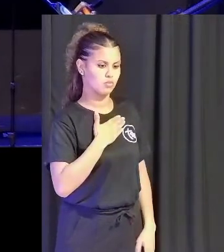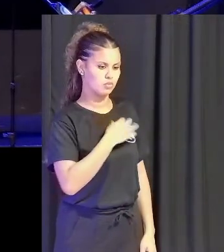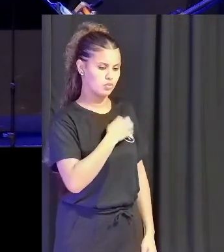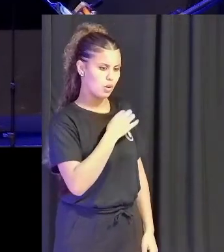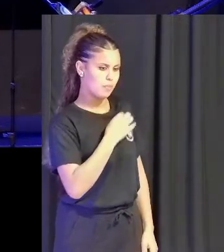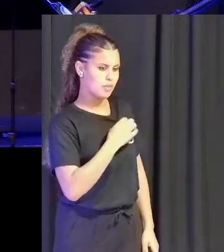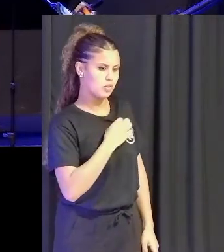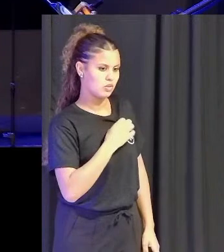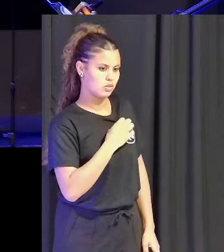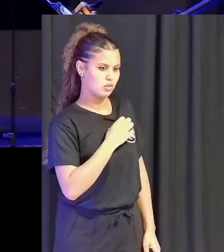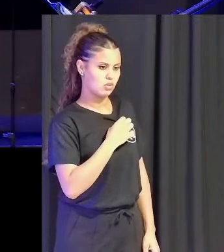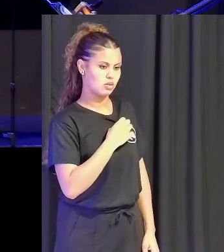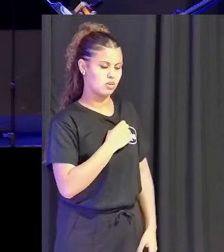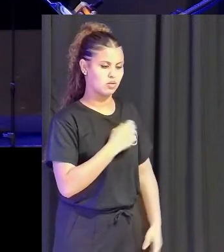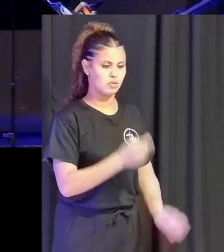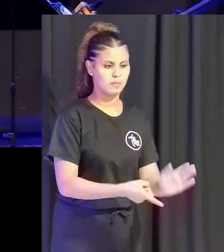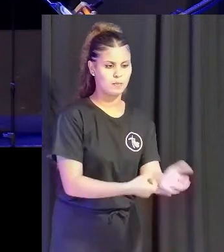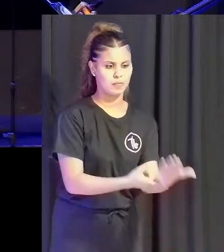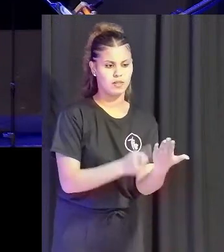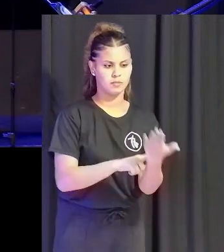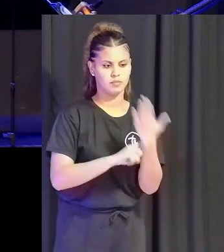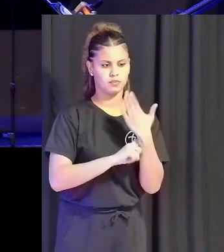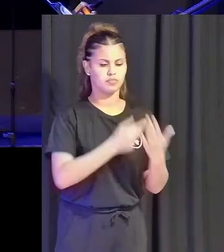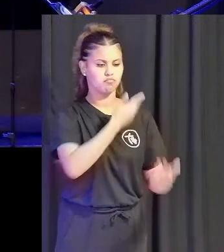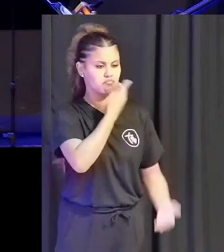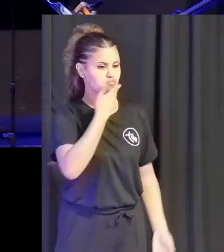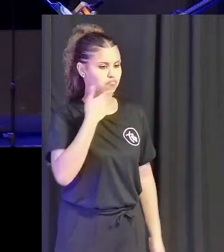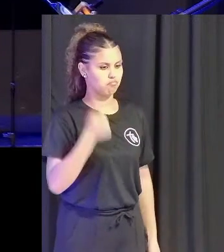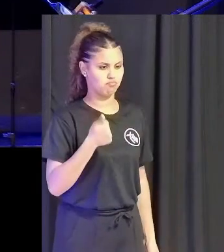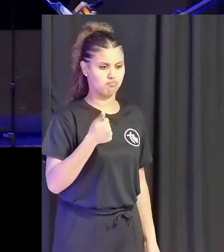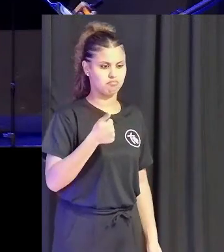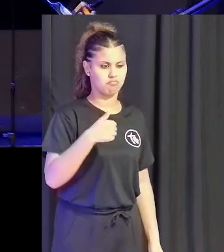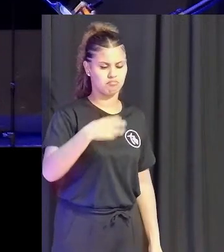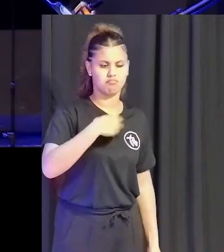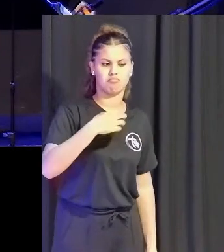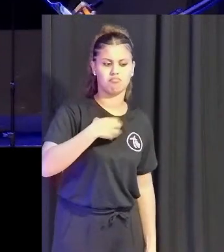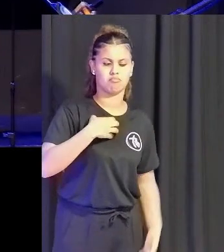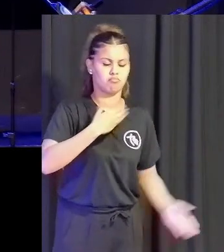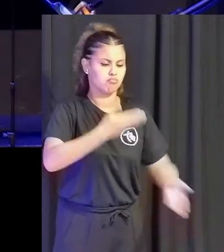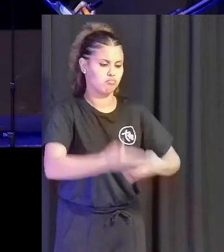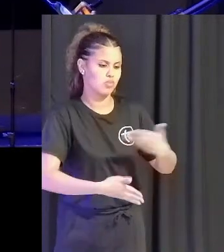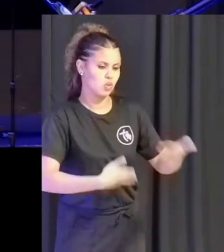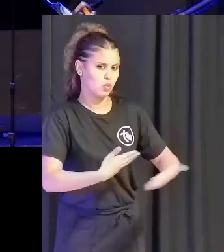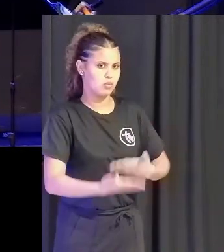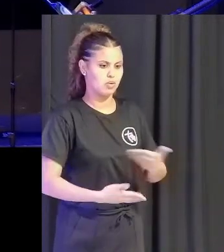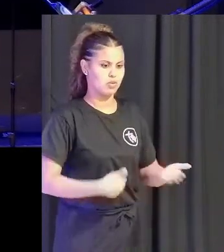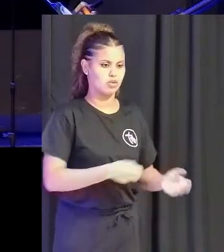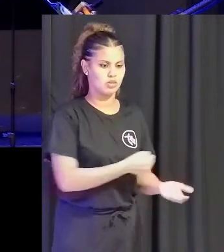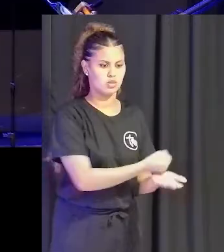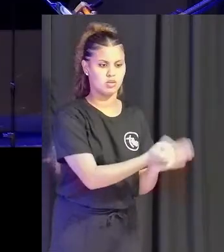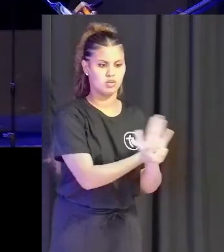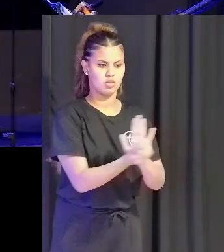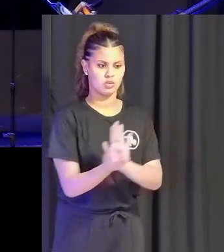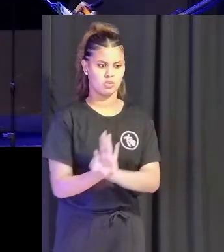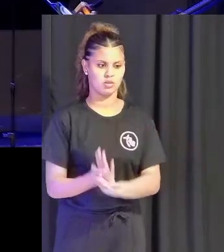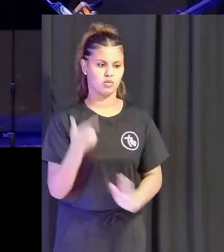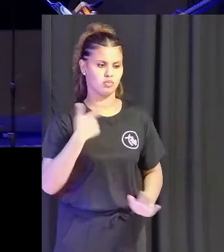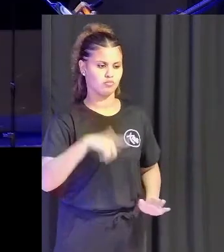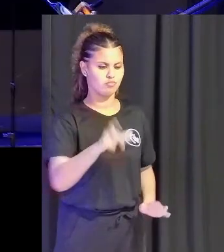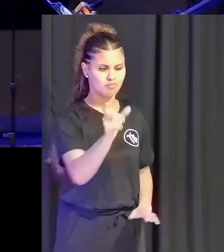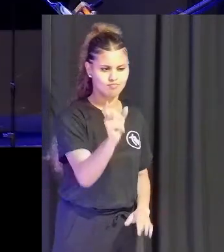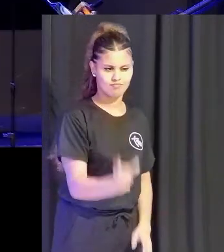a melhorar a forma que eu consigo compartilhar o evangelho com outras pessoas. Então, fico